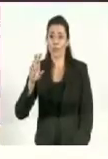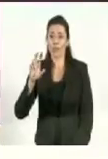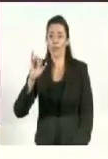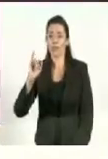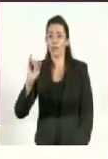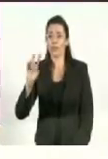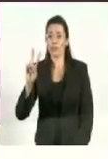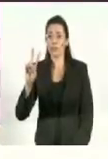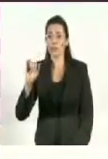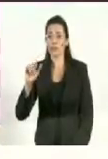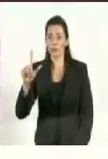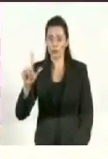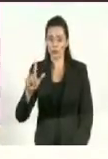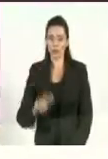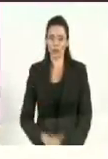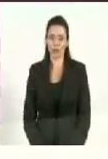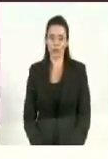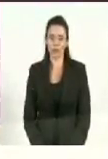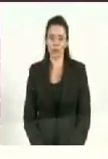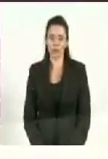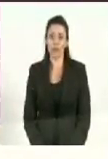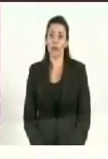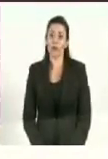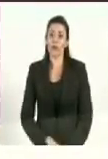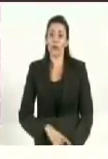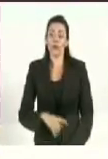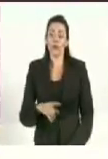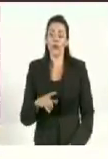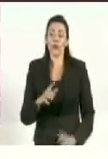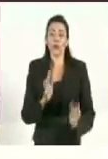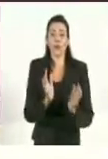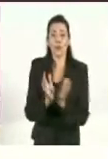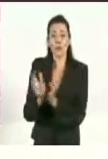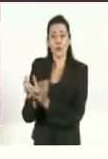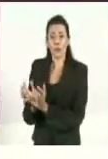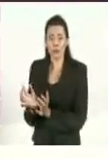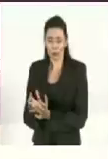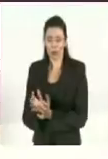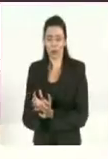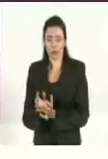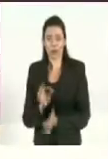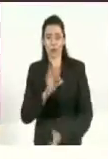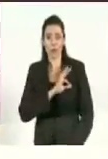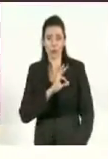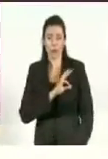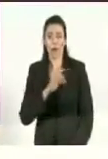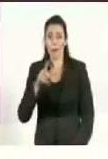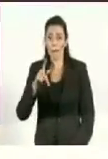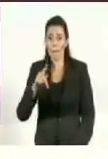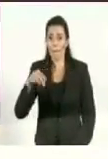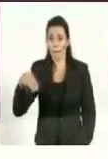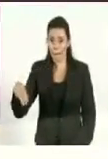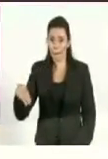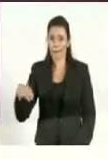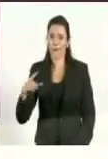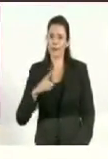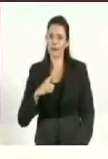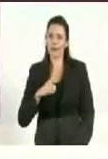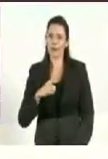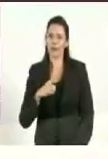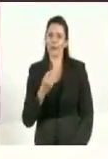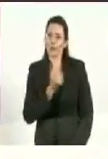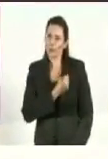existe um número fixo de coronéis que podem chegar a coronel com quase 30 anos de